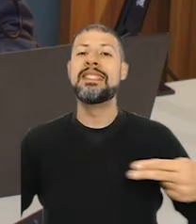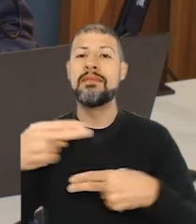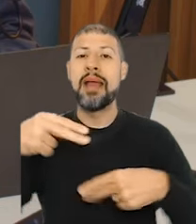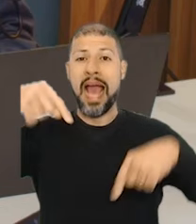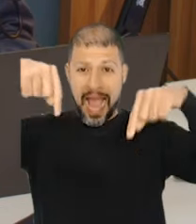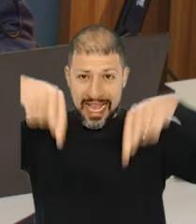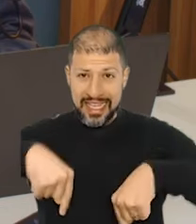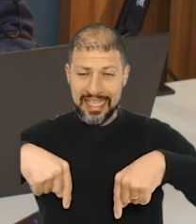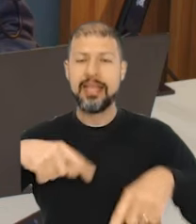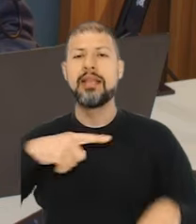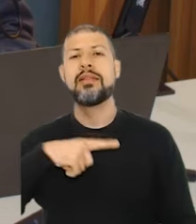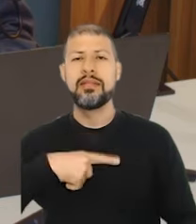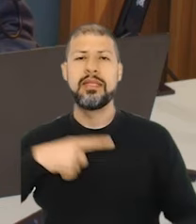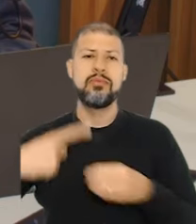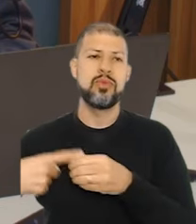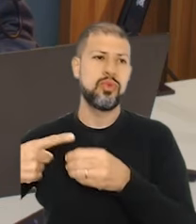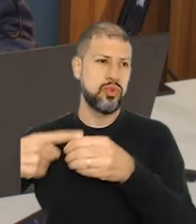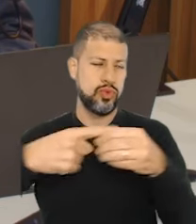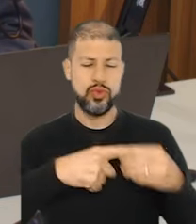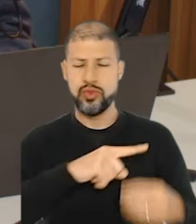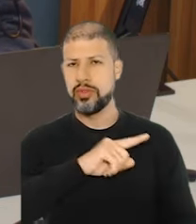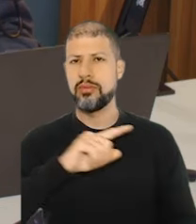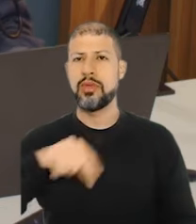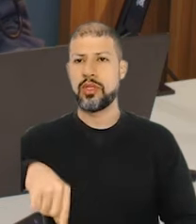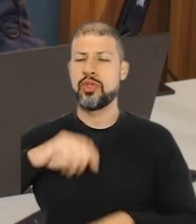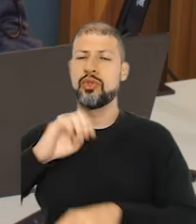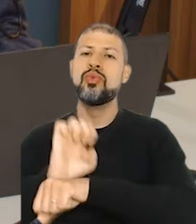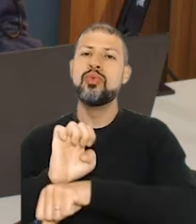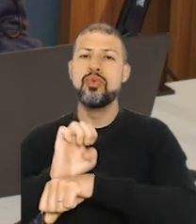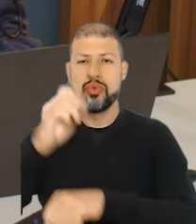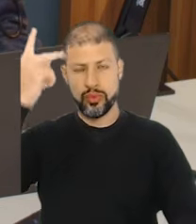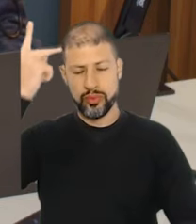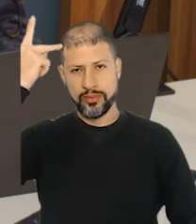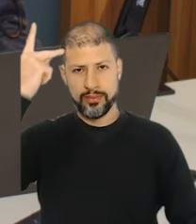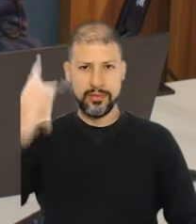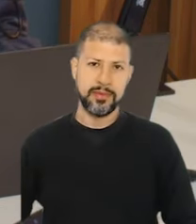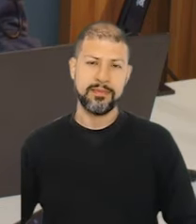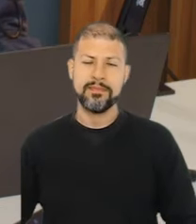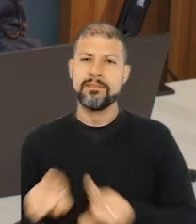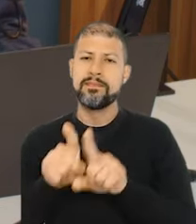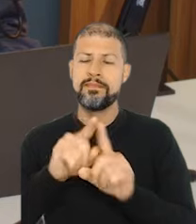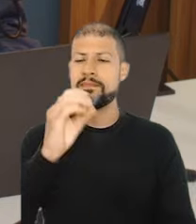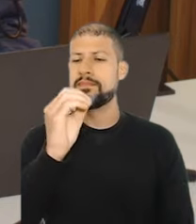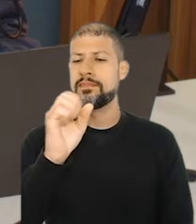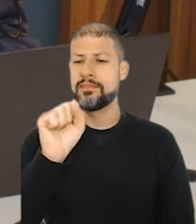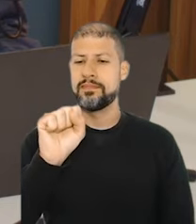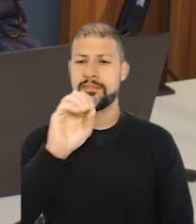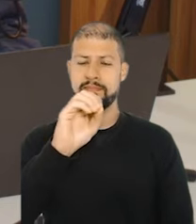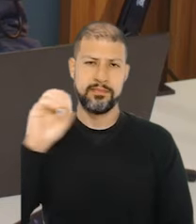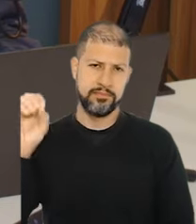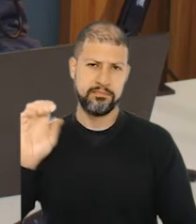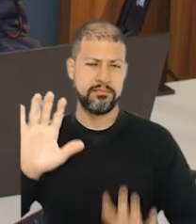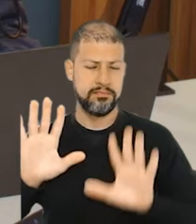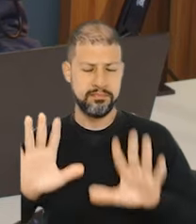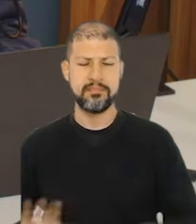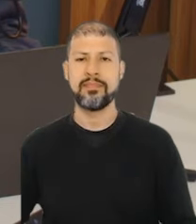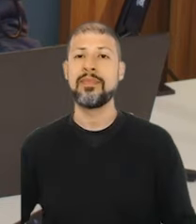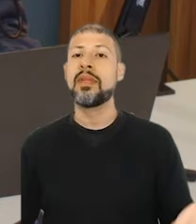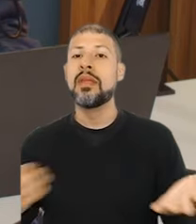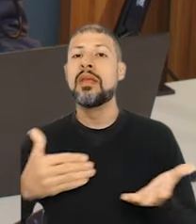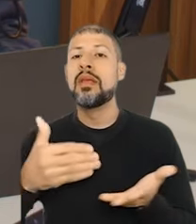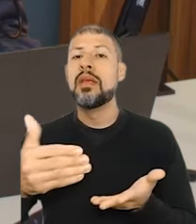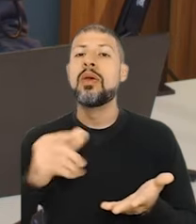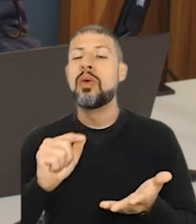dentro do dos Municípios né durante do Estado de São Paulo eh como no 0800 enfim mas a gente vai agora